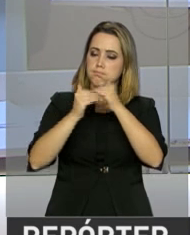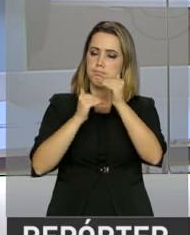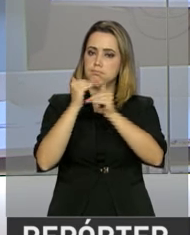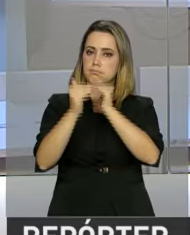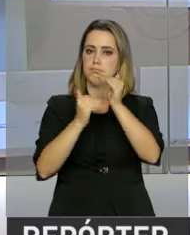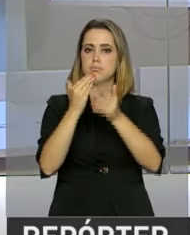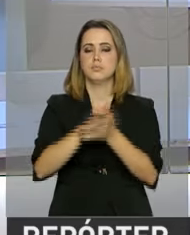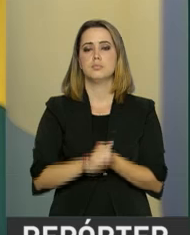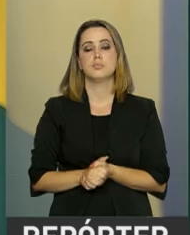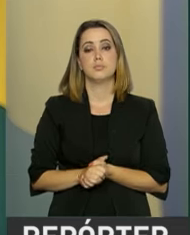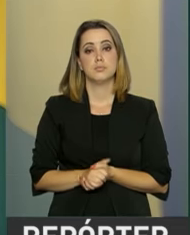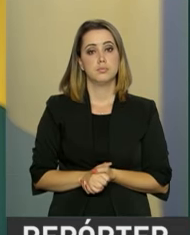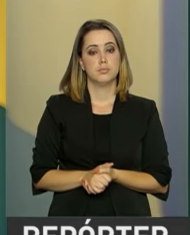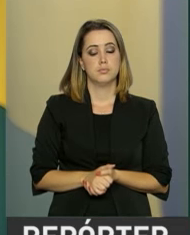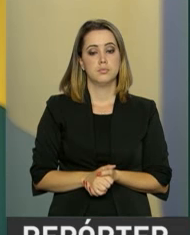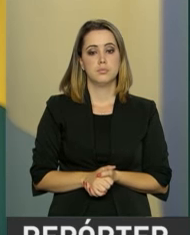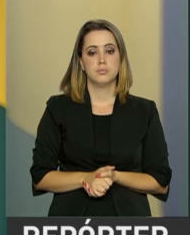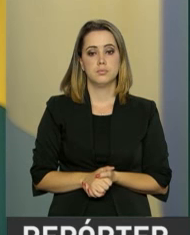recuperação.